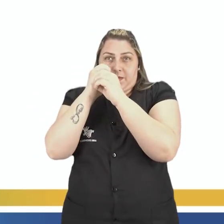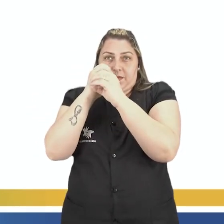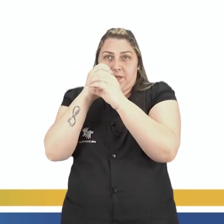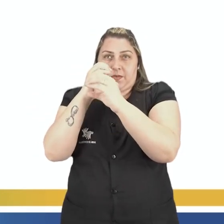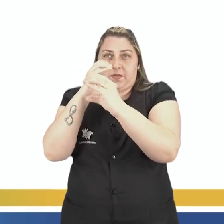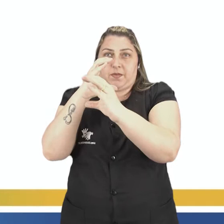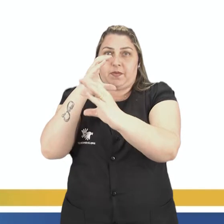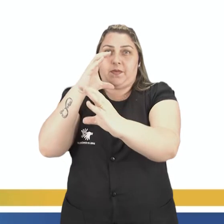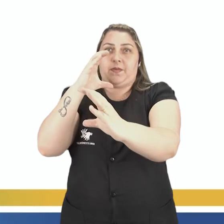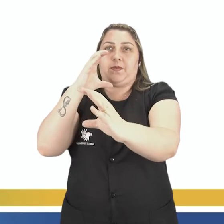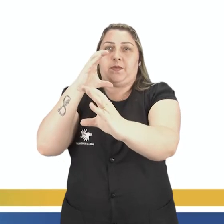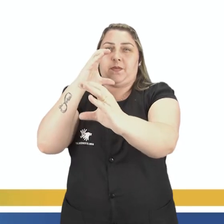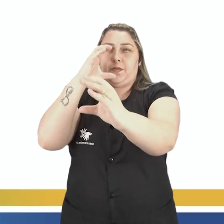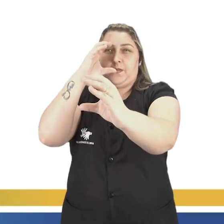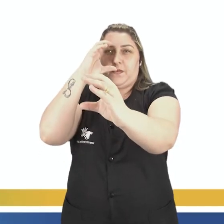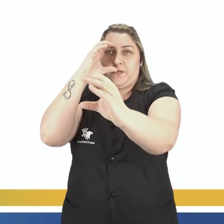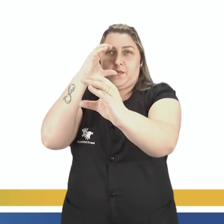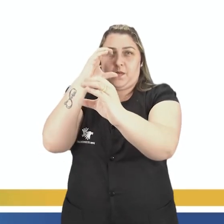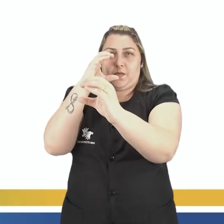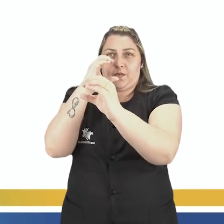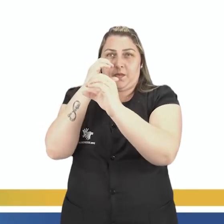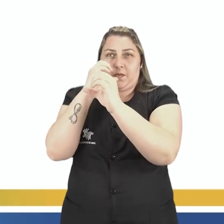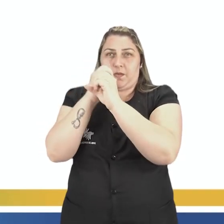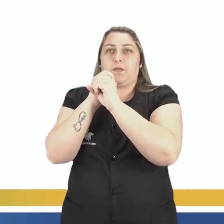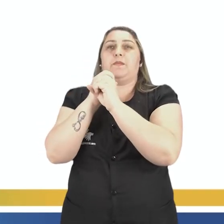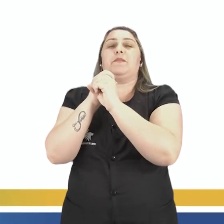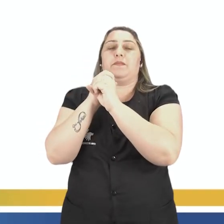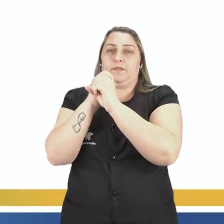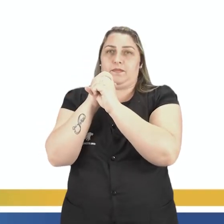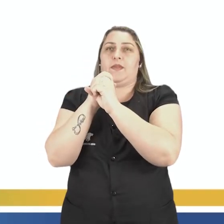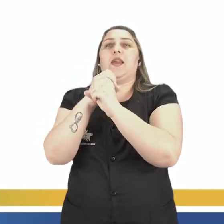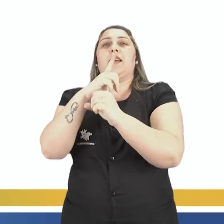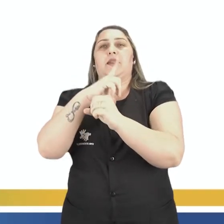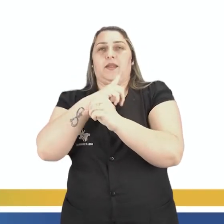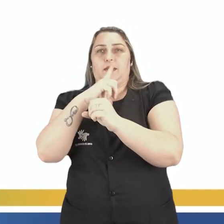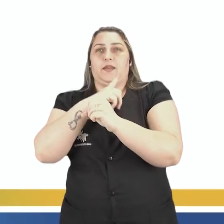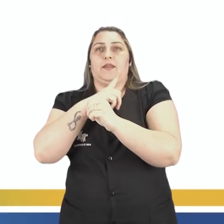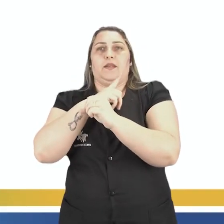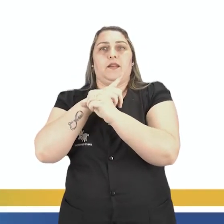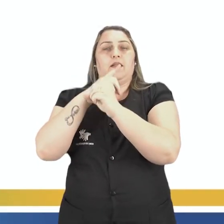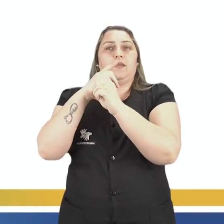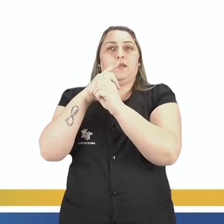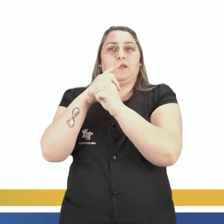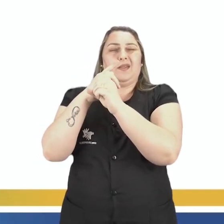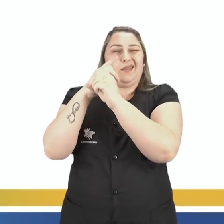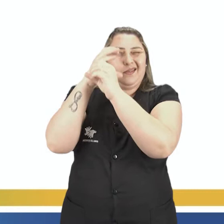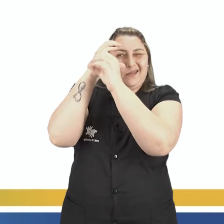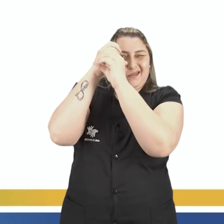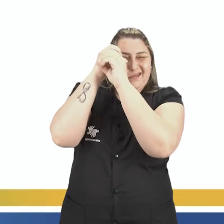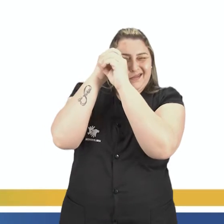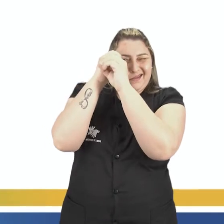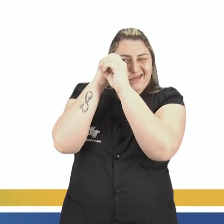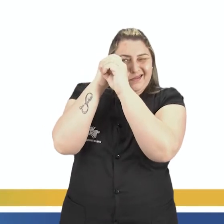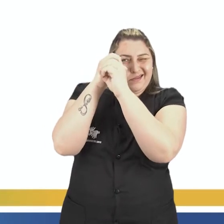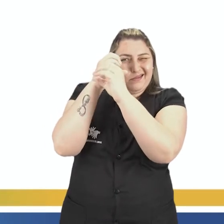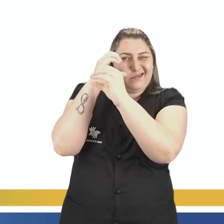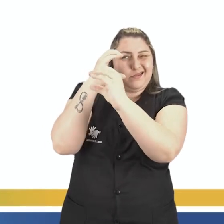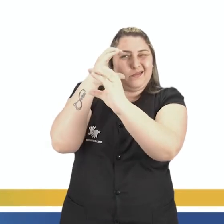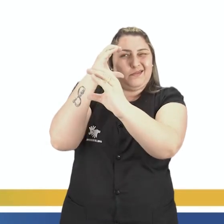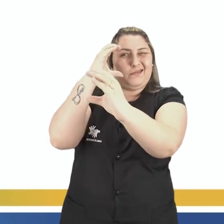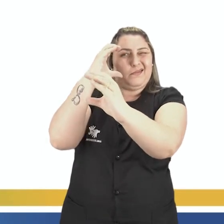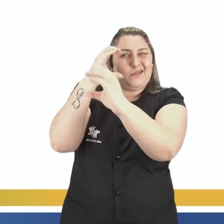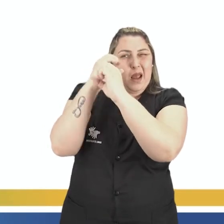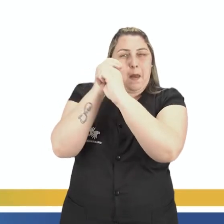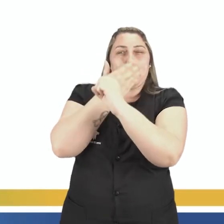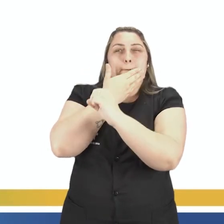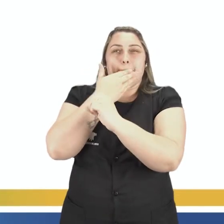quando você quer enxergar algo a mais à distância, você tende a fechar um pouquinho mais os olhos, ou você quer ver algo